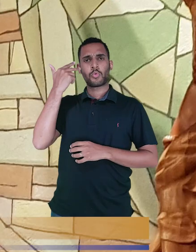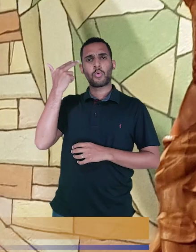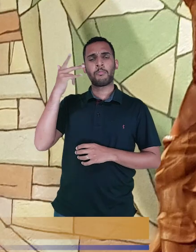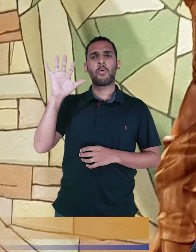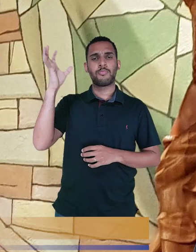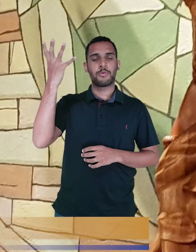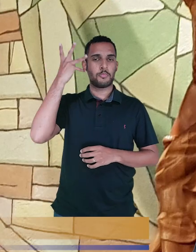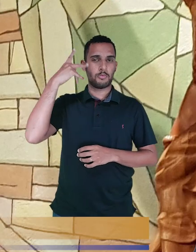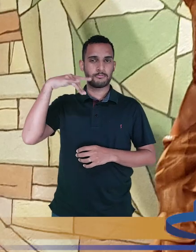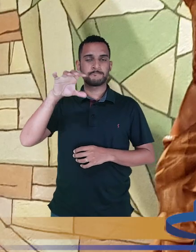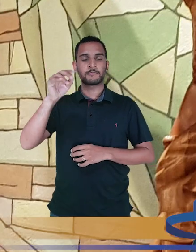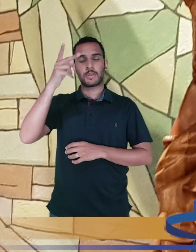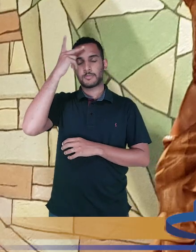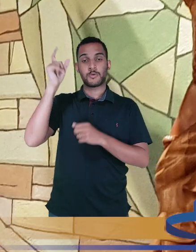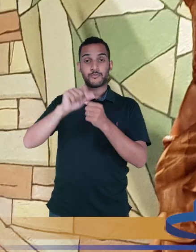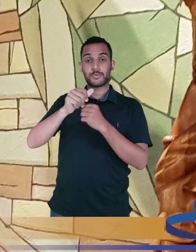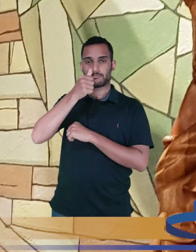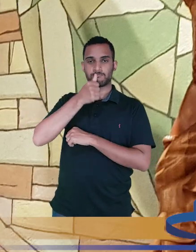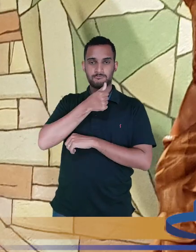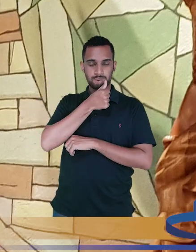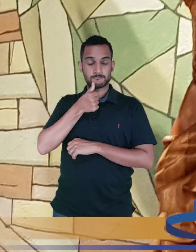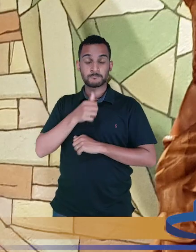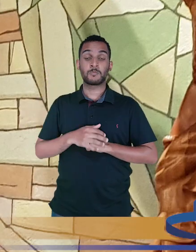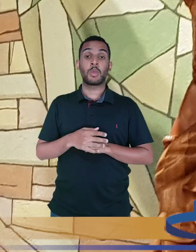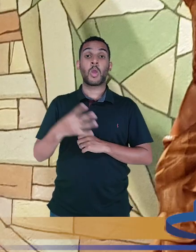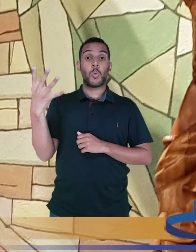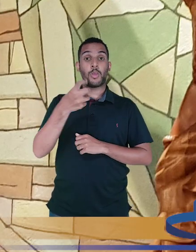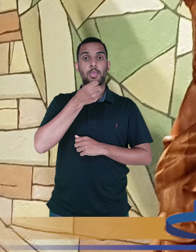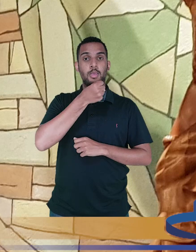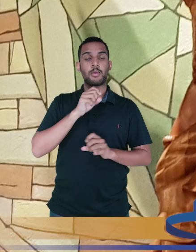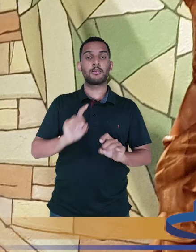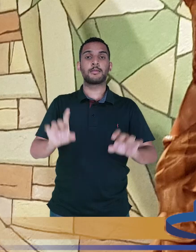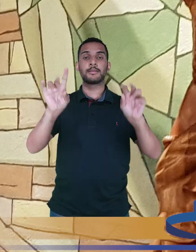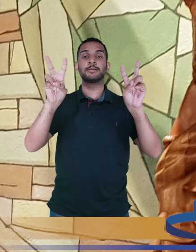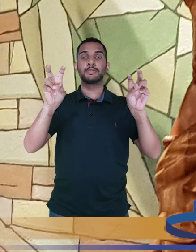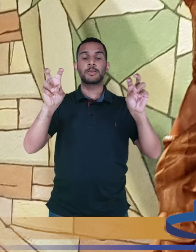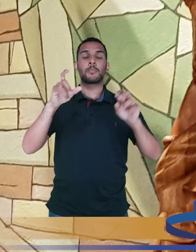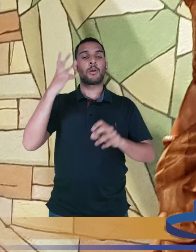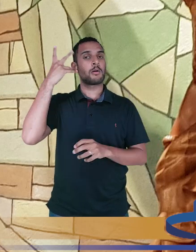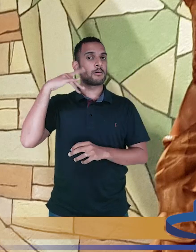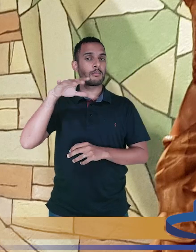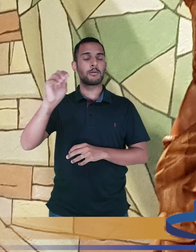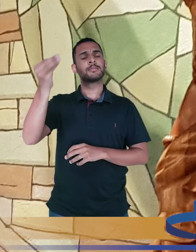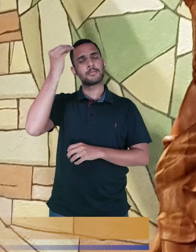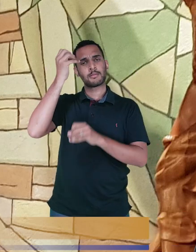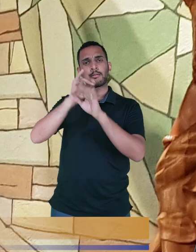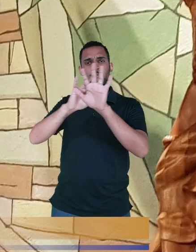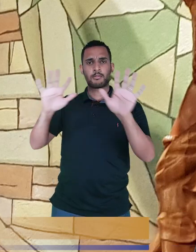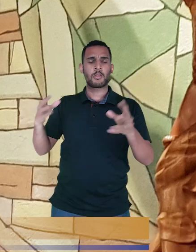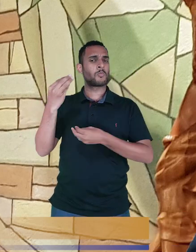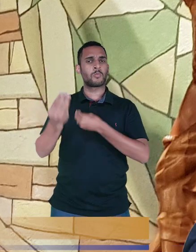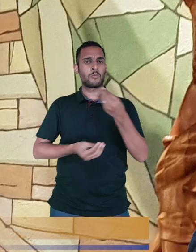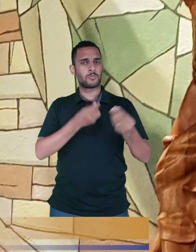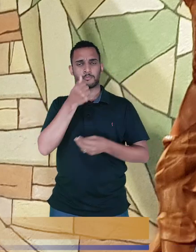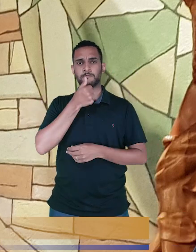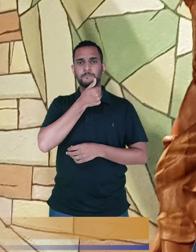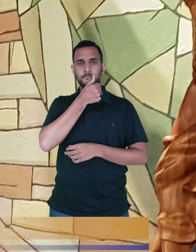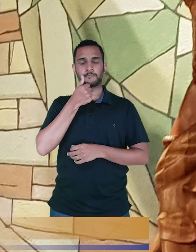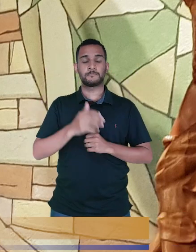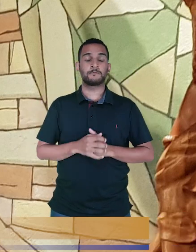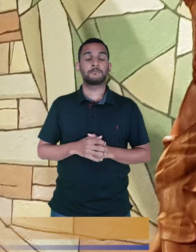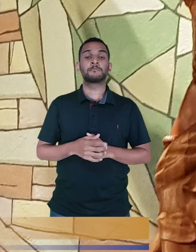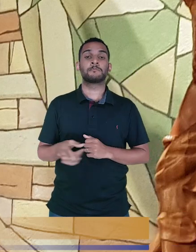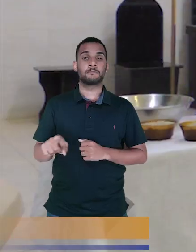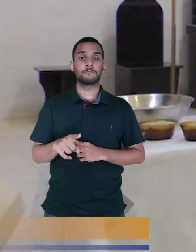É comum no tempo da quaresma as pessoas realizarem jejum. Na quarta reportagem especial sobre a quaresma, vamos entender